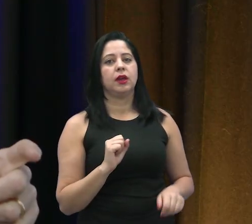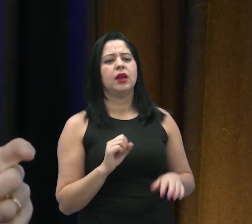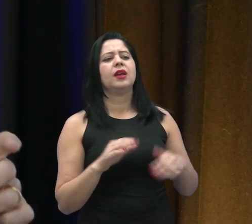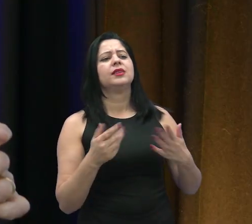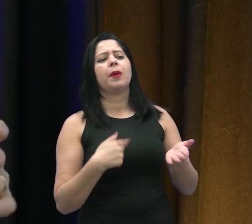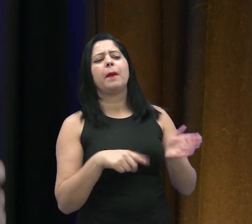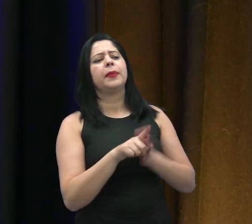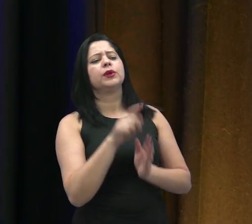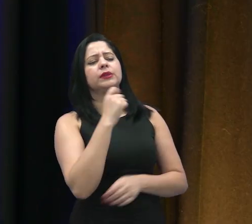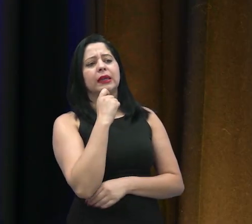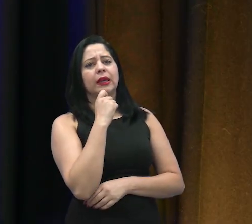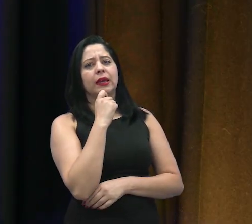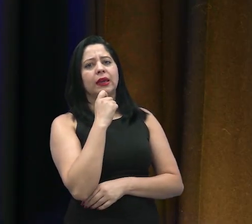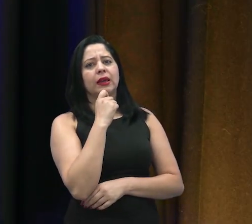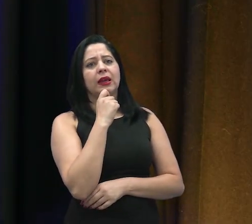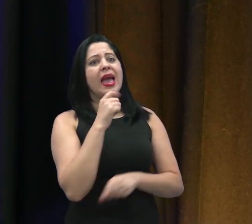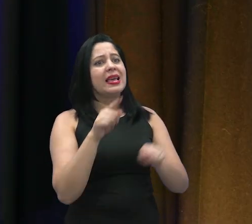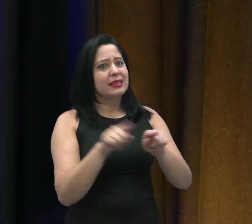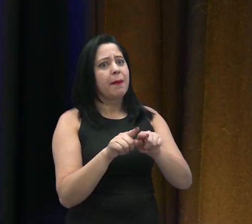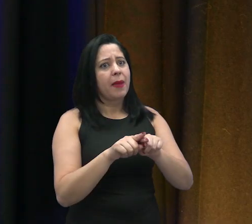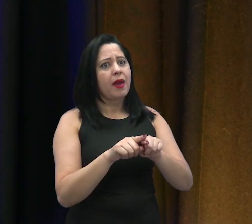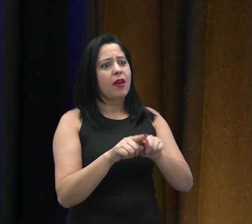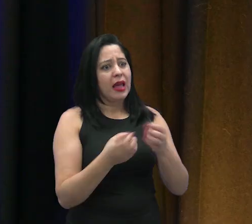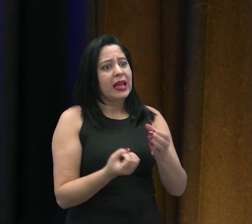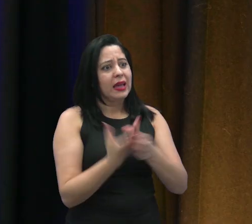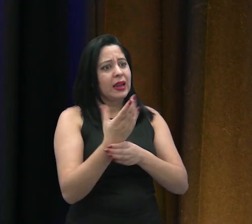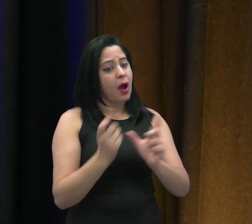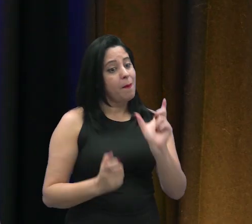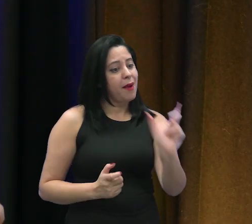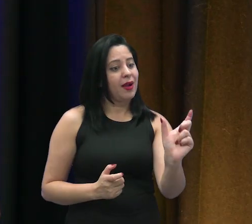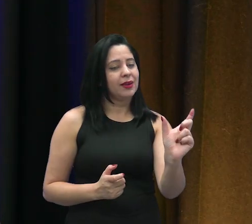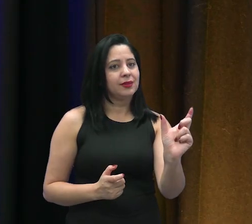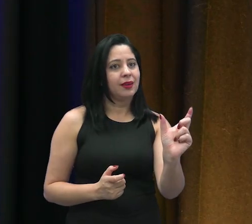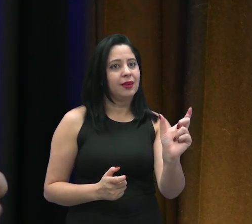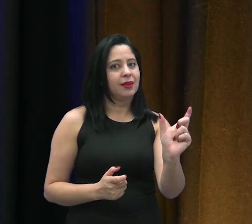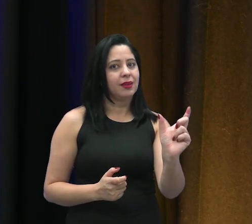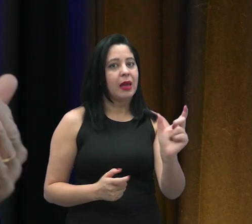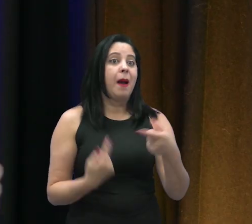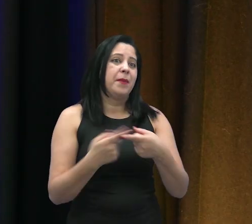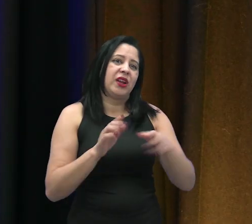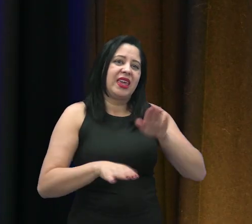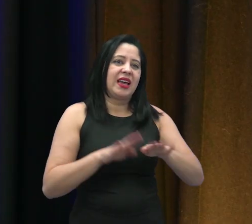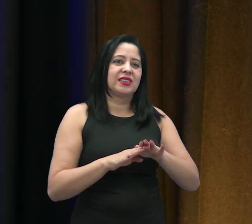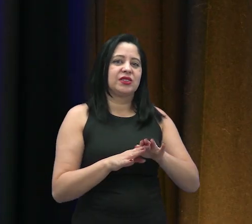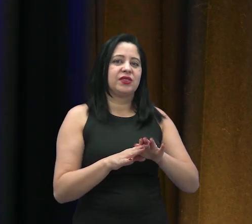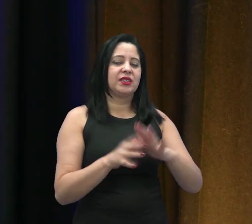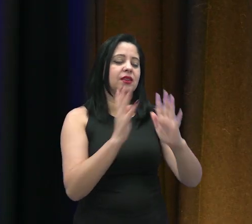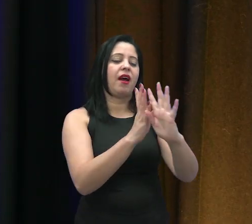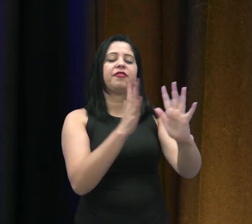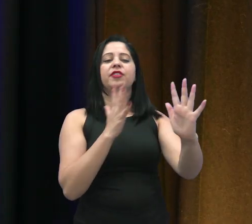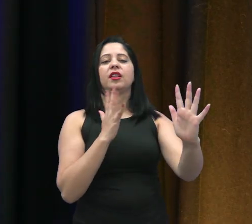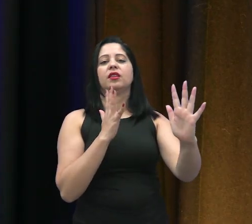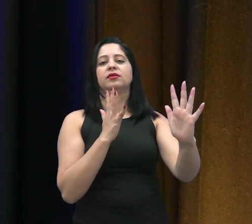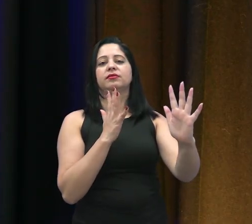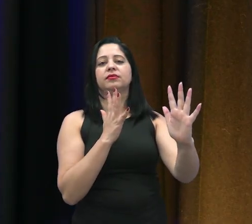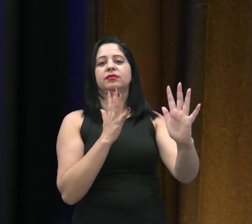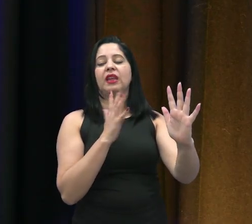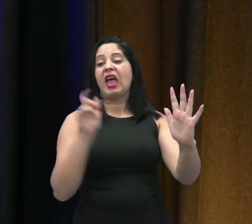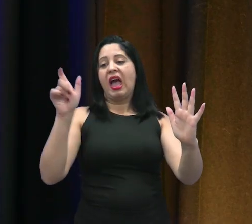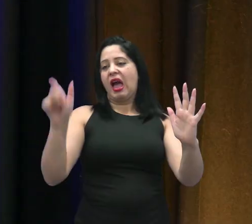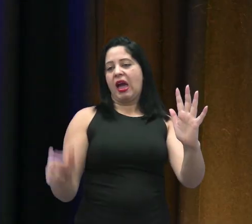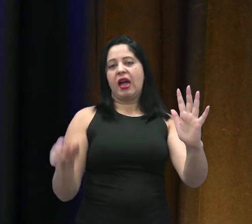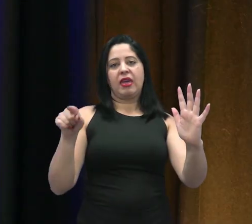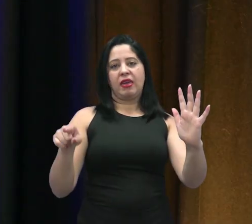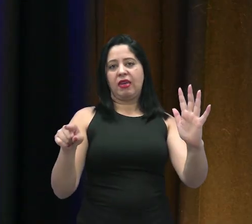dia lá eu perguntei, vamos colocar uma carteirinha de identificação? Porque às vezes você está lá na fila, chega uma moça com um